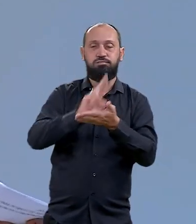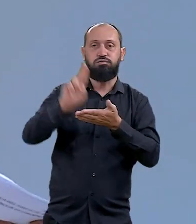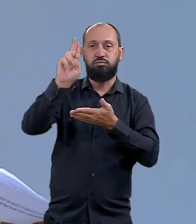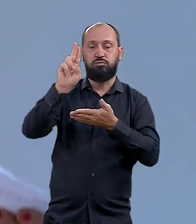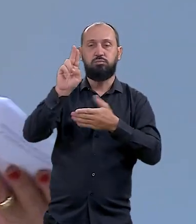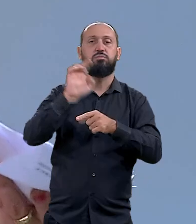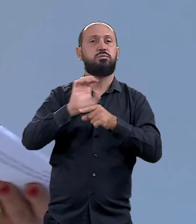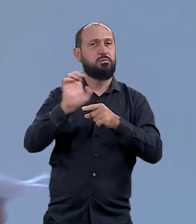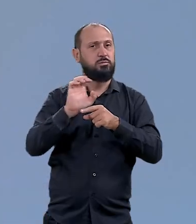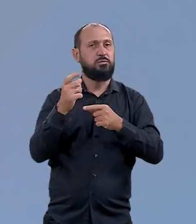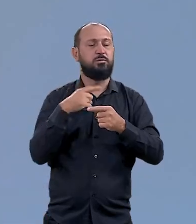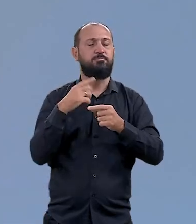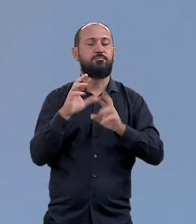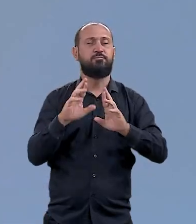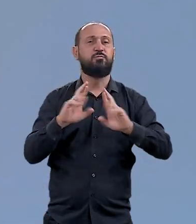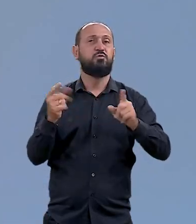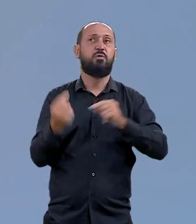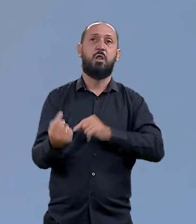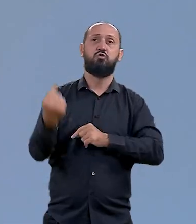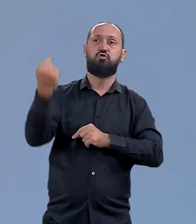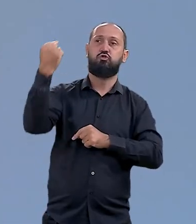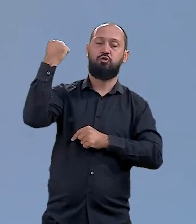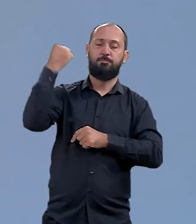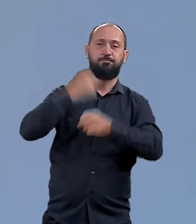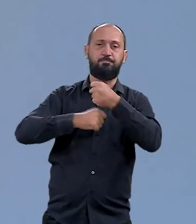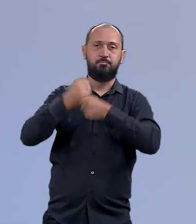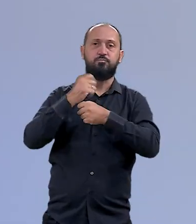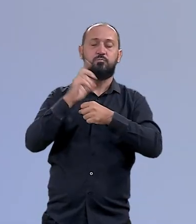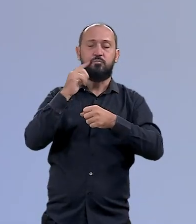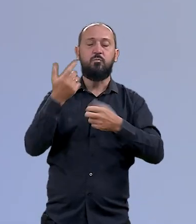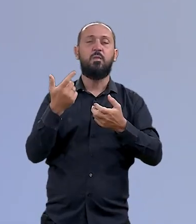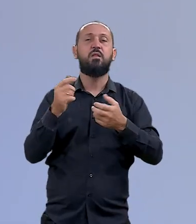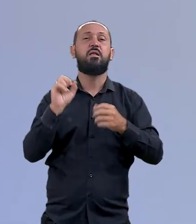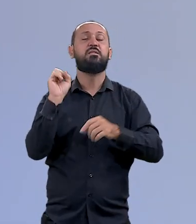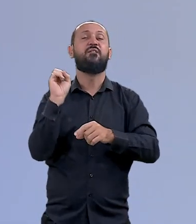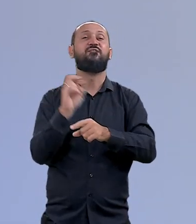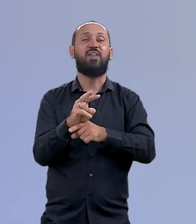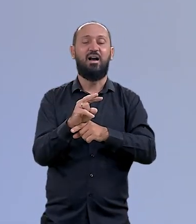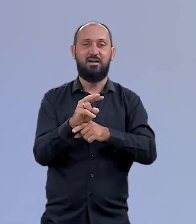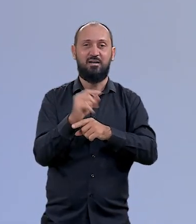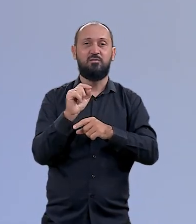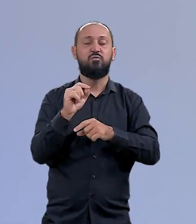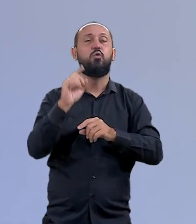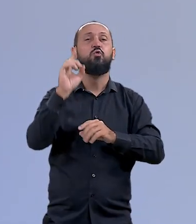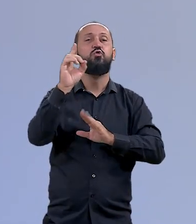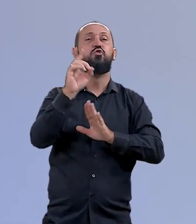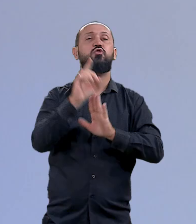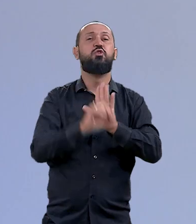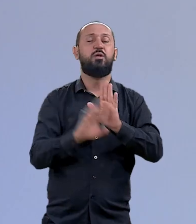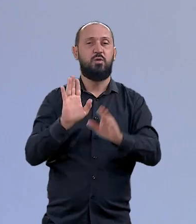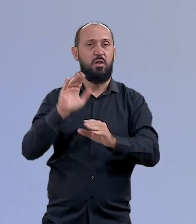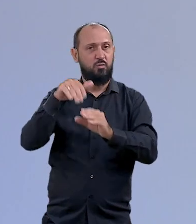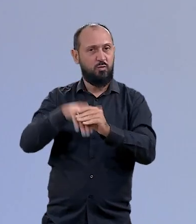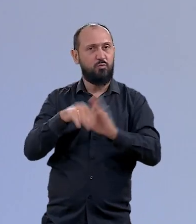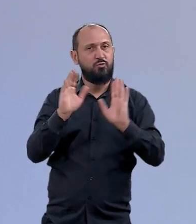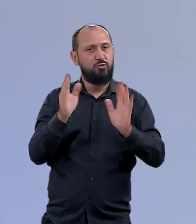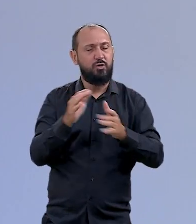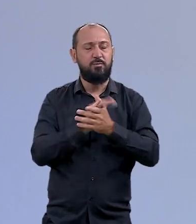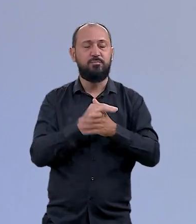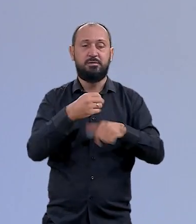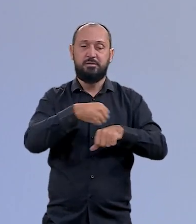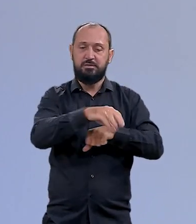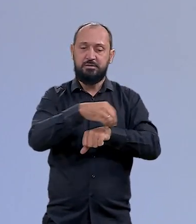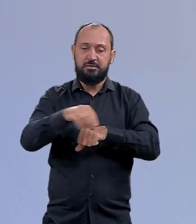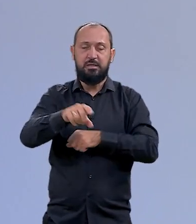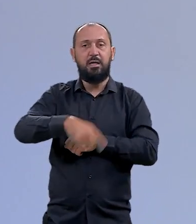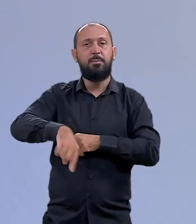como que ele pode entrar nesse ramo específico? Olha, primeiro, as universidades agora do estado, né, ao contrário do que ocorria